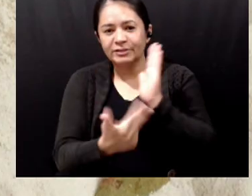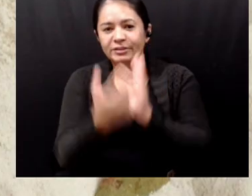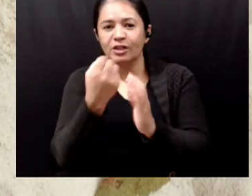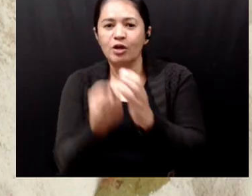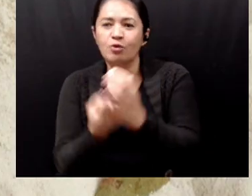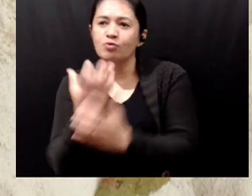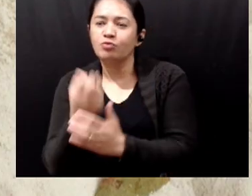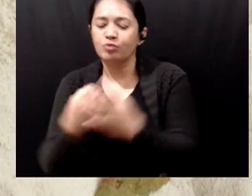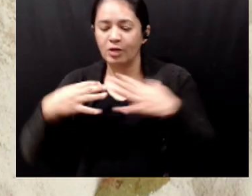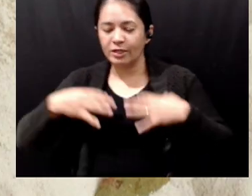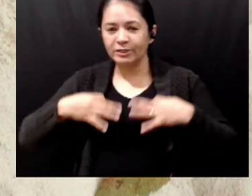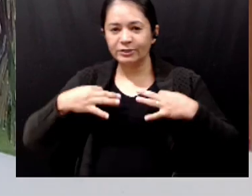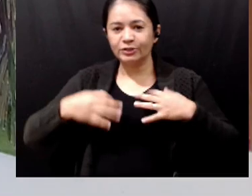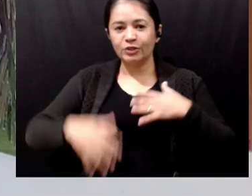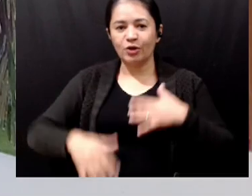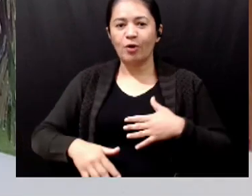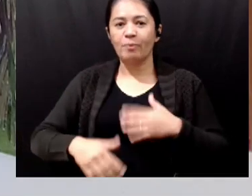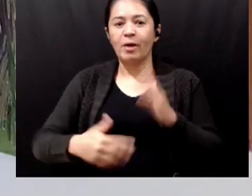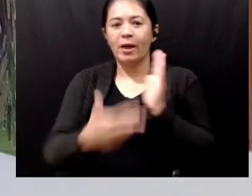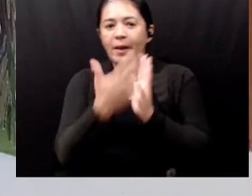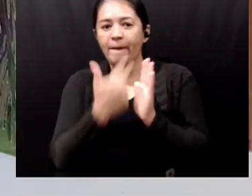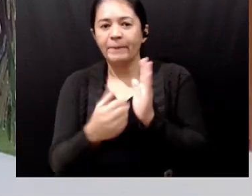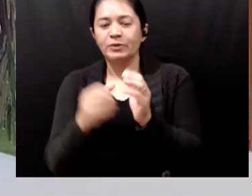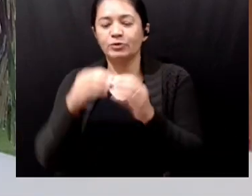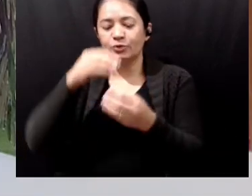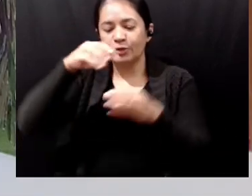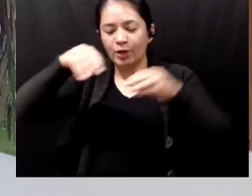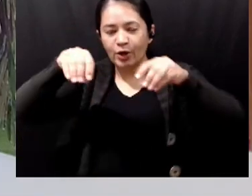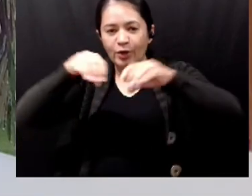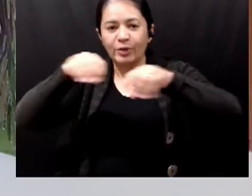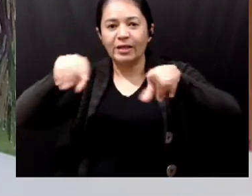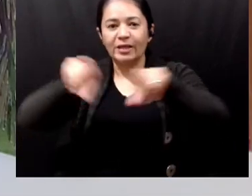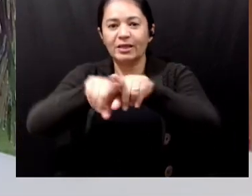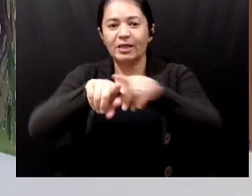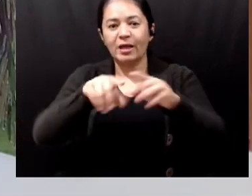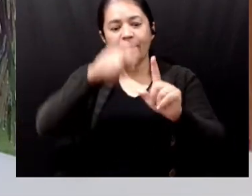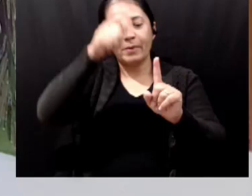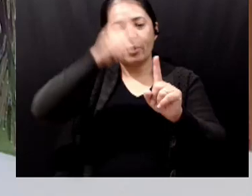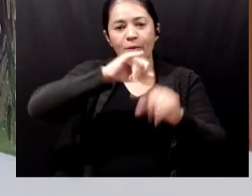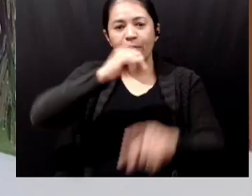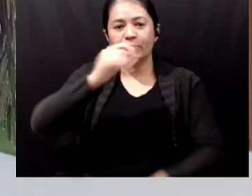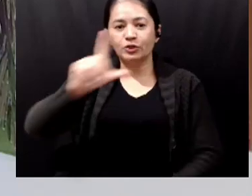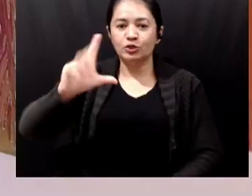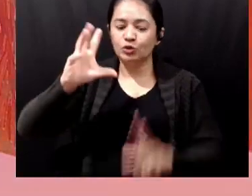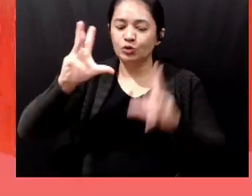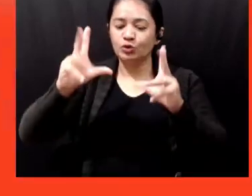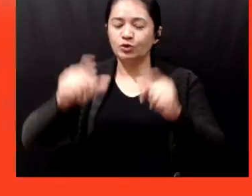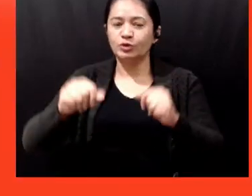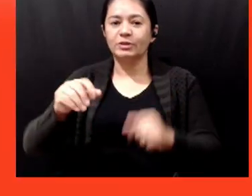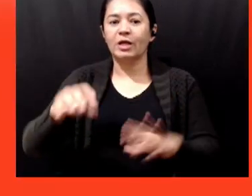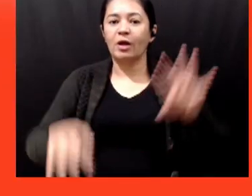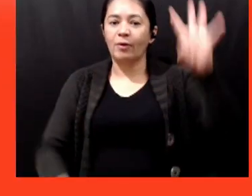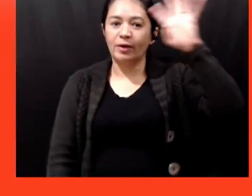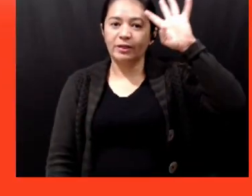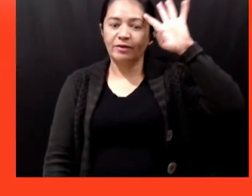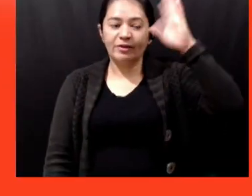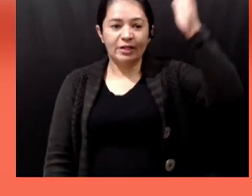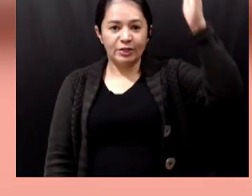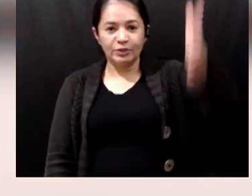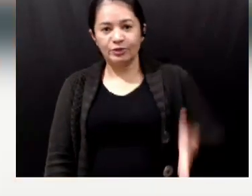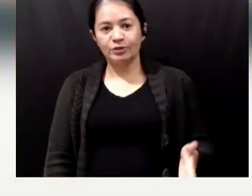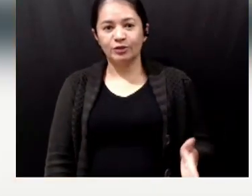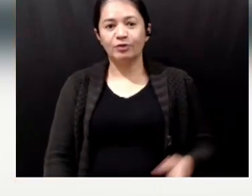tecido, pintura com areia. A gente também vai ter durante todo o mês, toda quarta-feira, a mostra cine de curtas